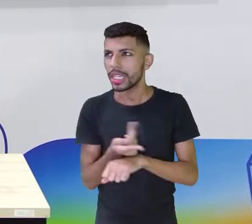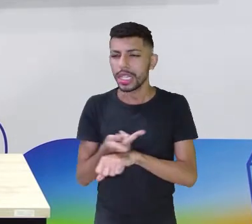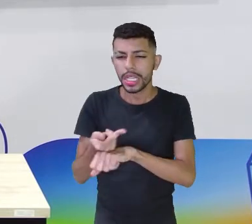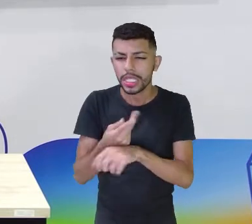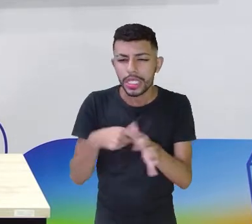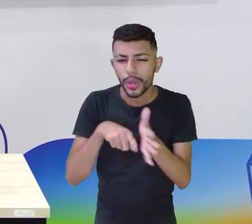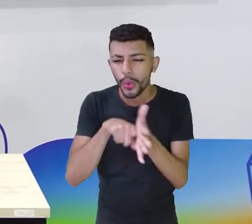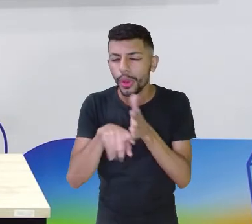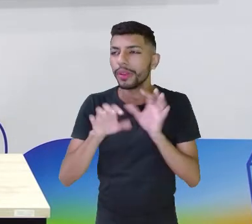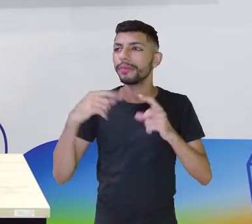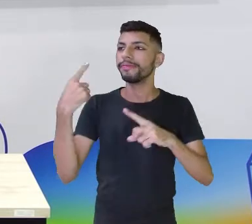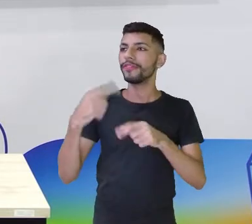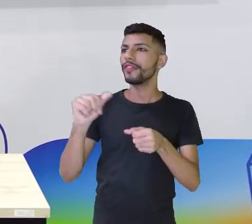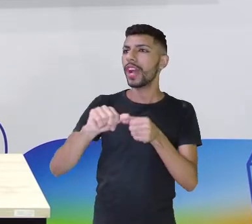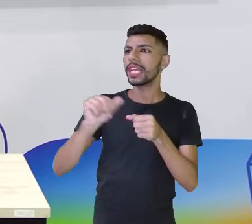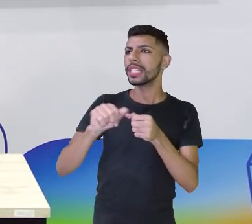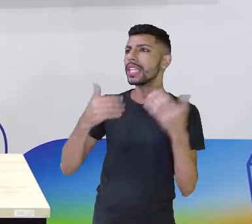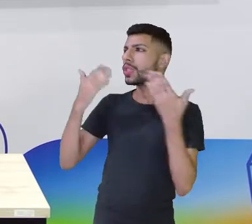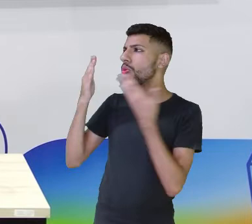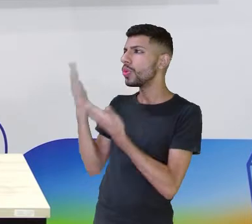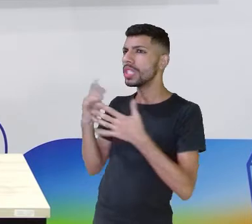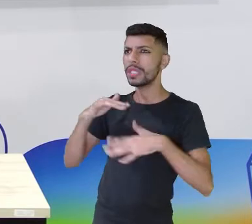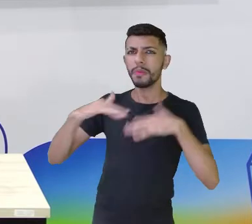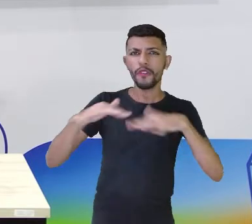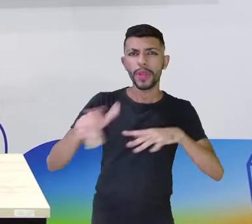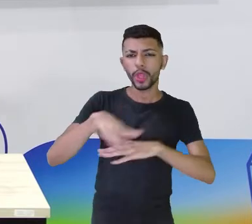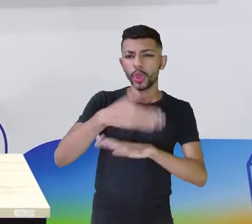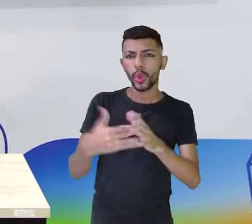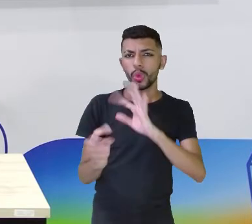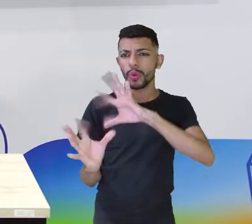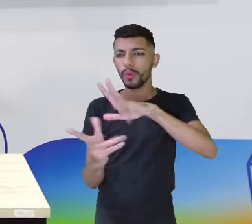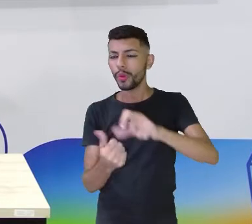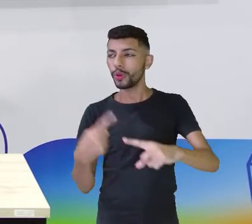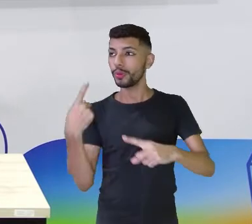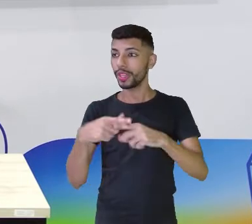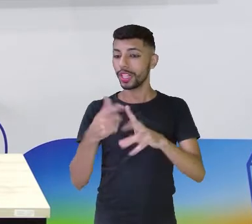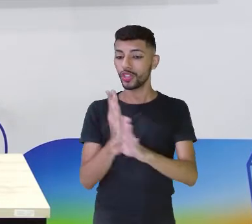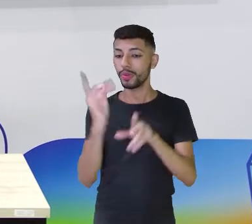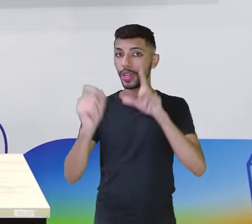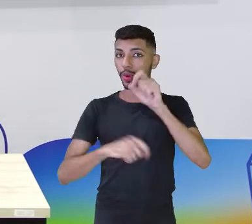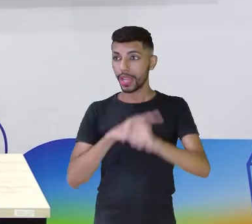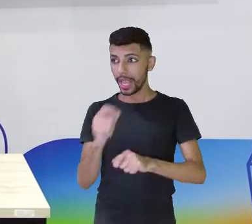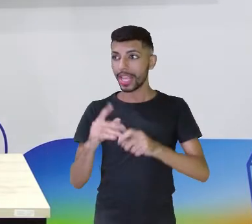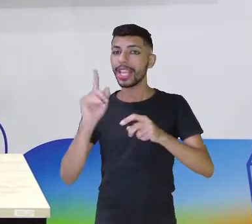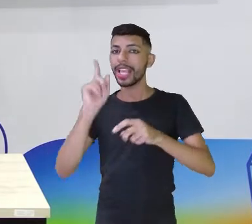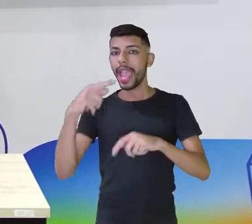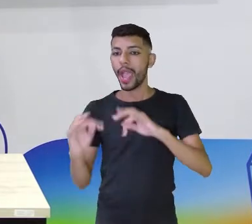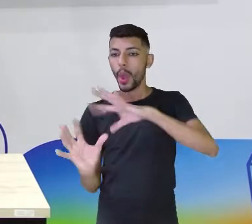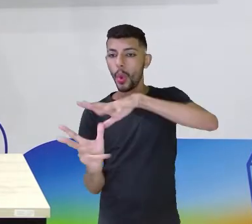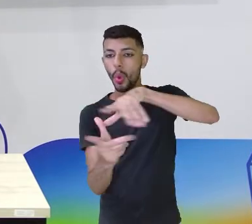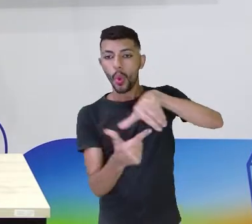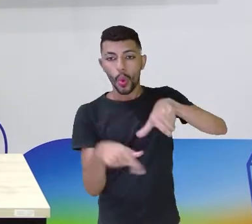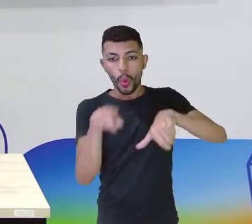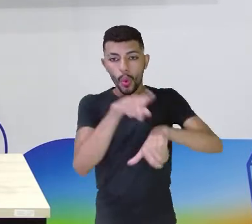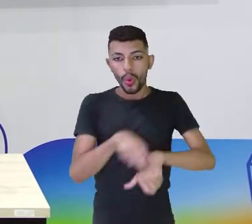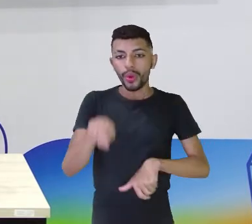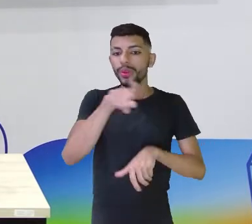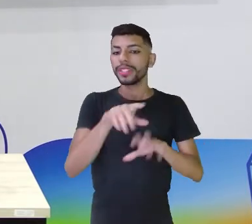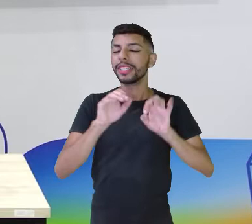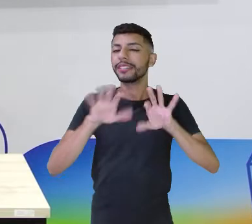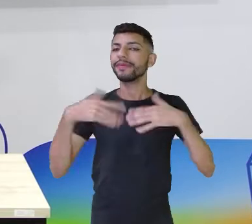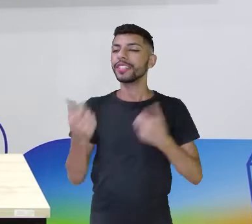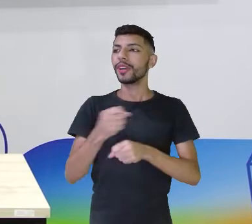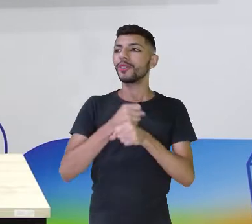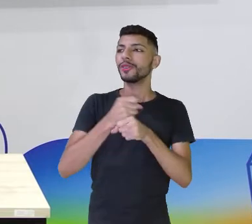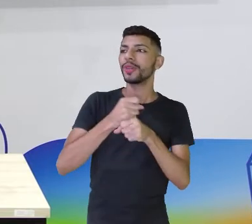esse movimento aqui no planeta, descobrindo que agora ele é redondo. Então, em